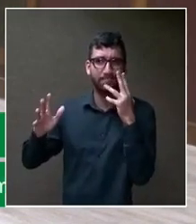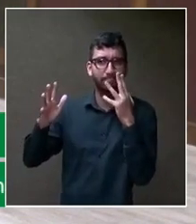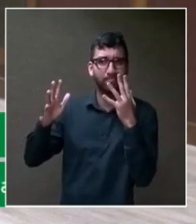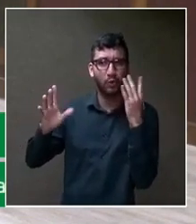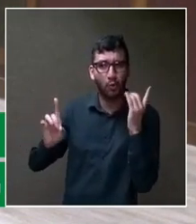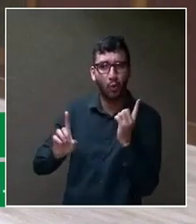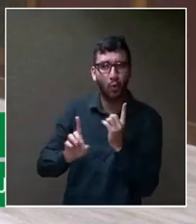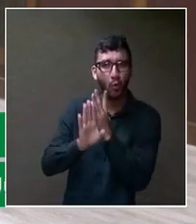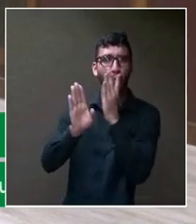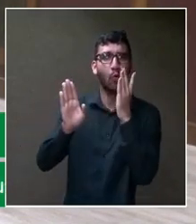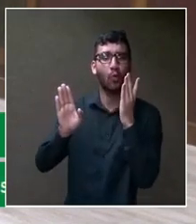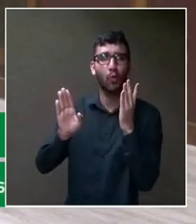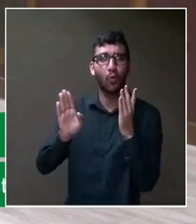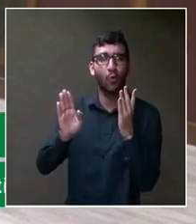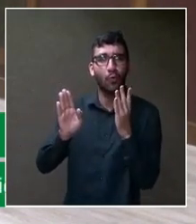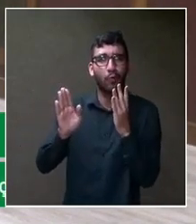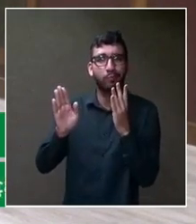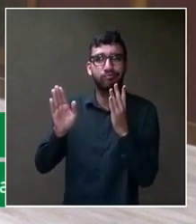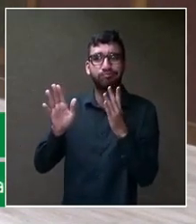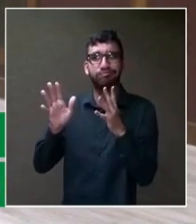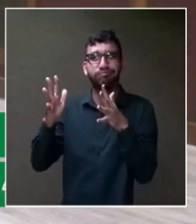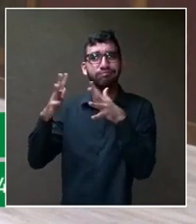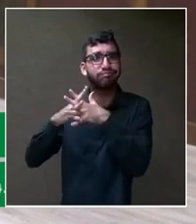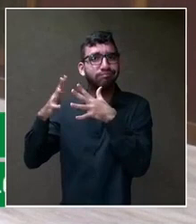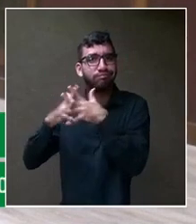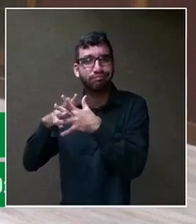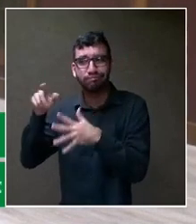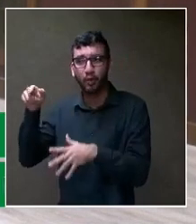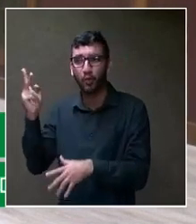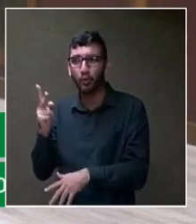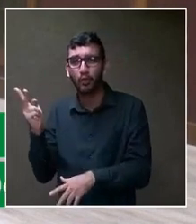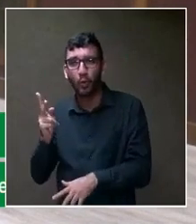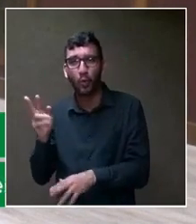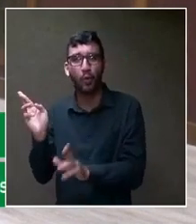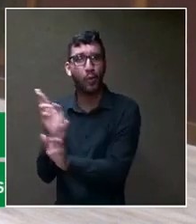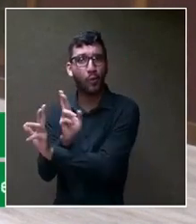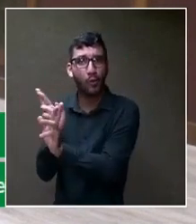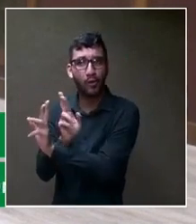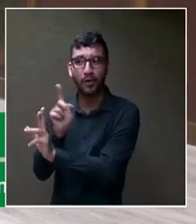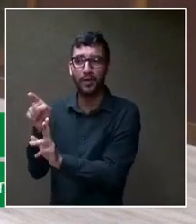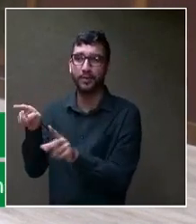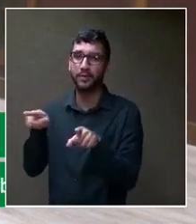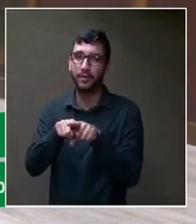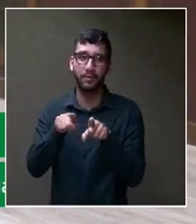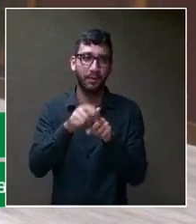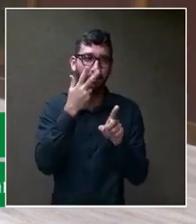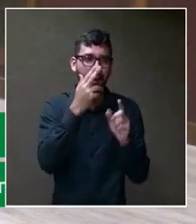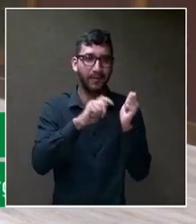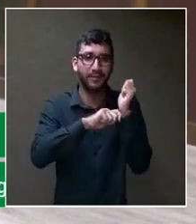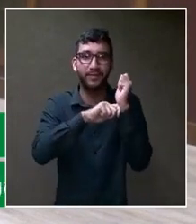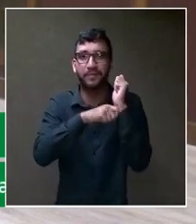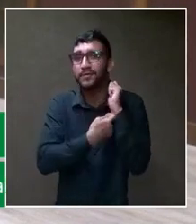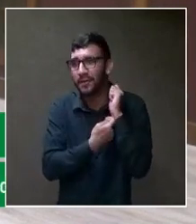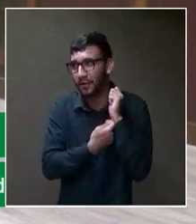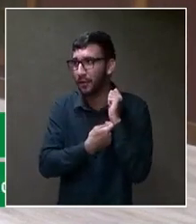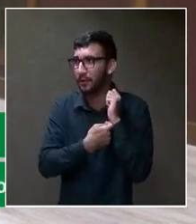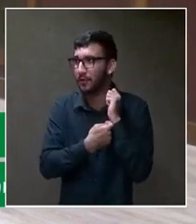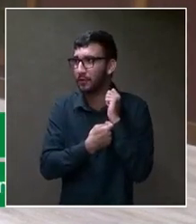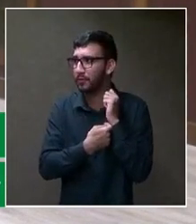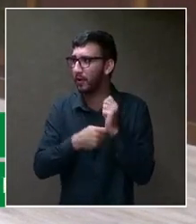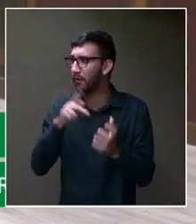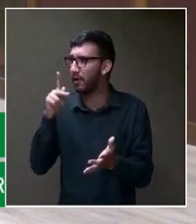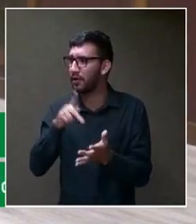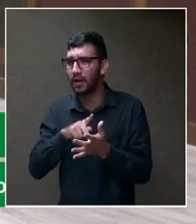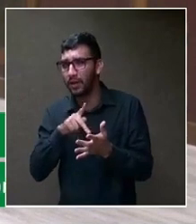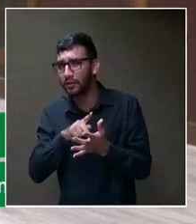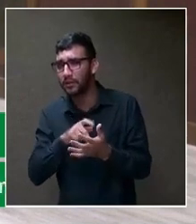descobriu uma situação do Rafael e da Emily, e que ele teria até confidenciado isso. Isso é